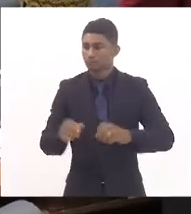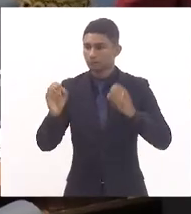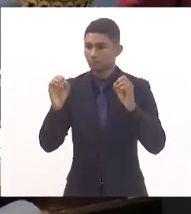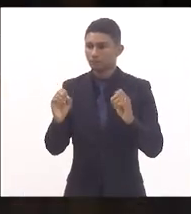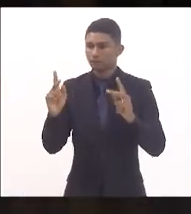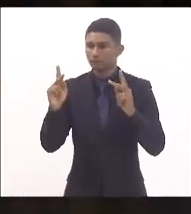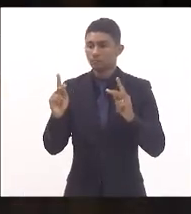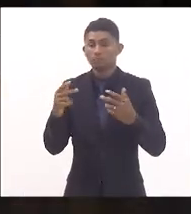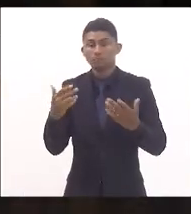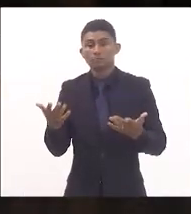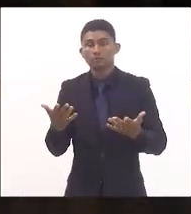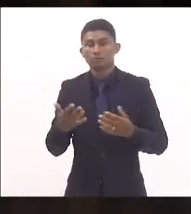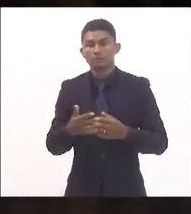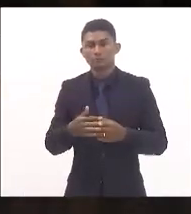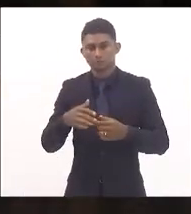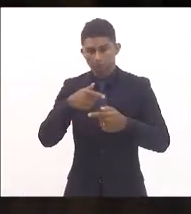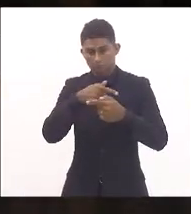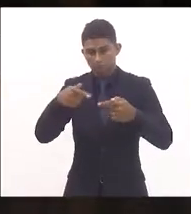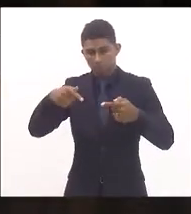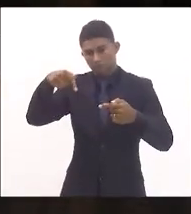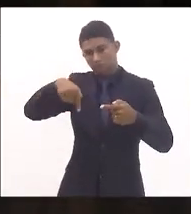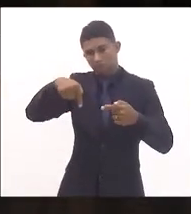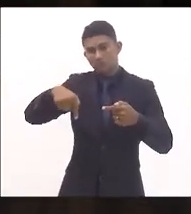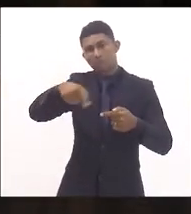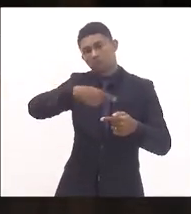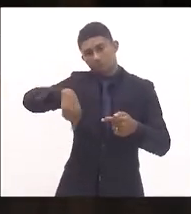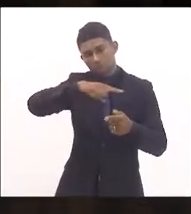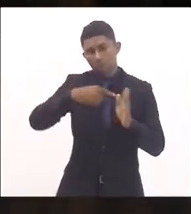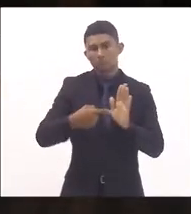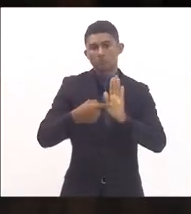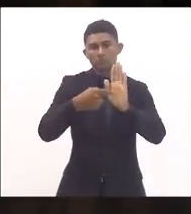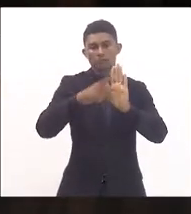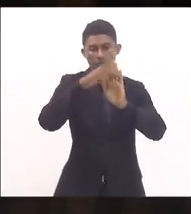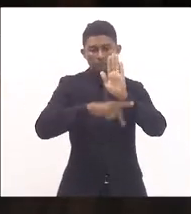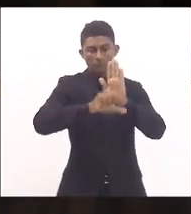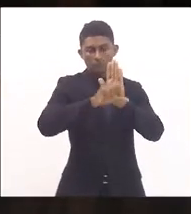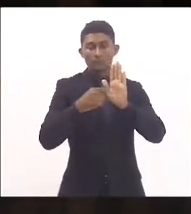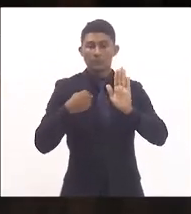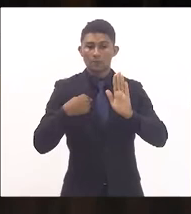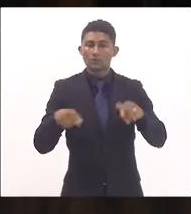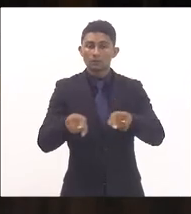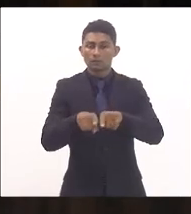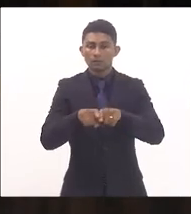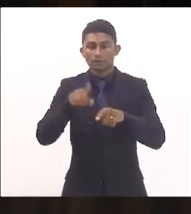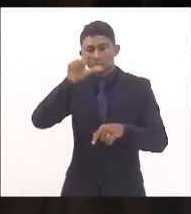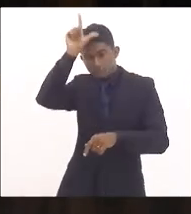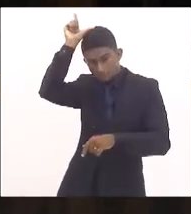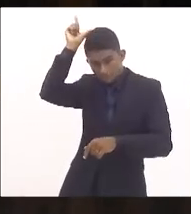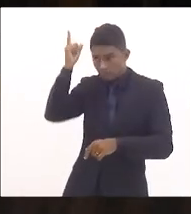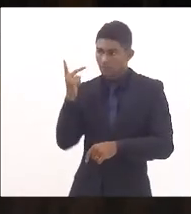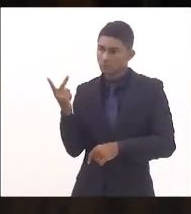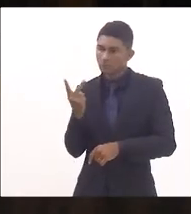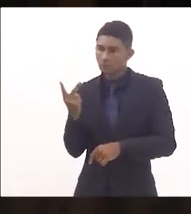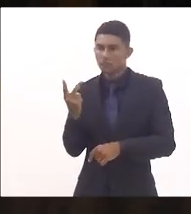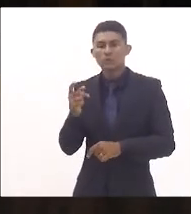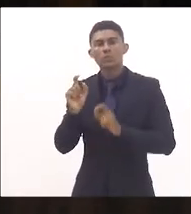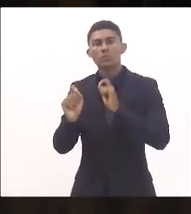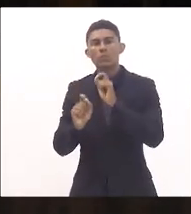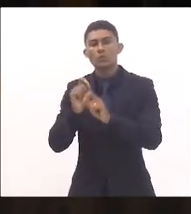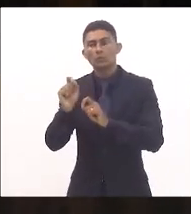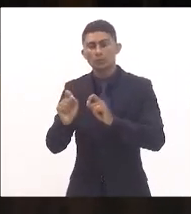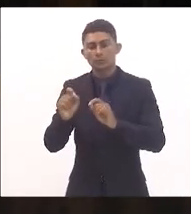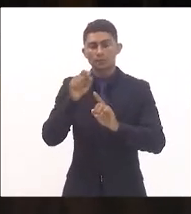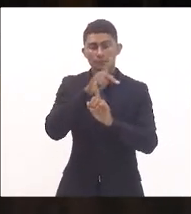isso. Na próxima, essa semana vamos apresentar um projeto, eu e o Luiz Paulo, que vai tratar da autorização para que o previdenciário